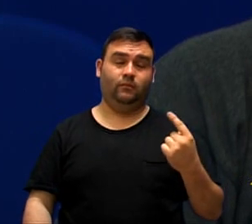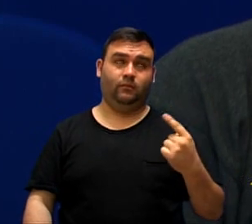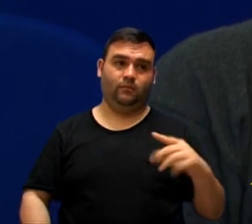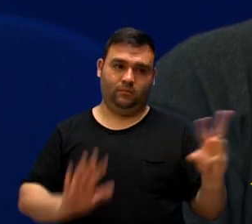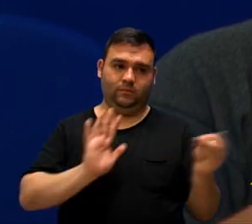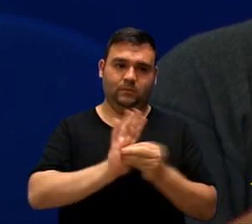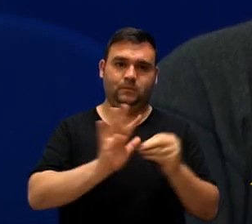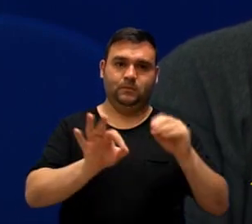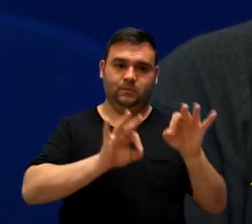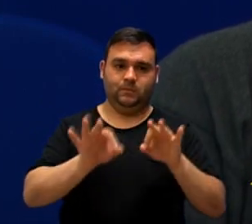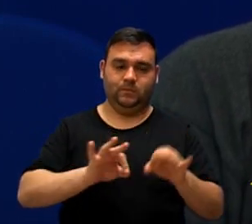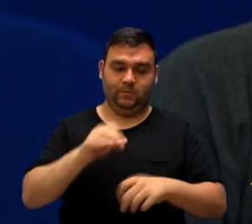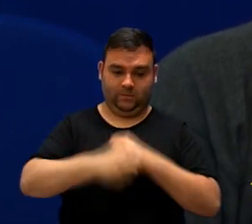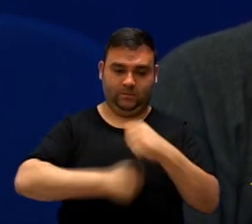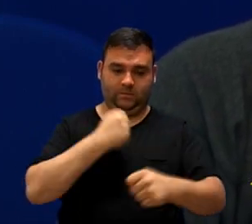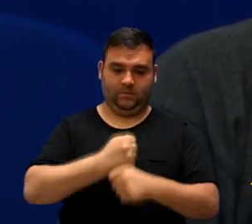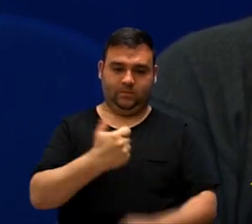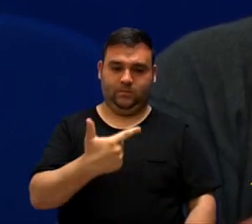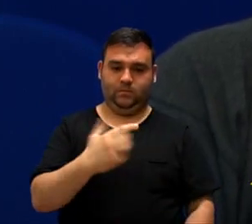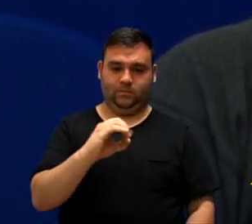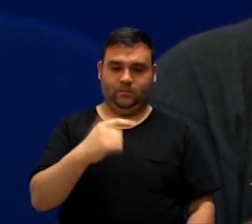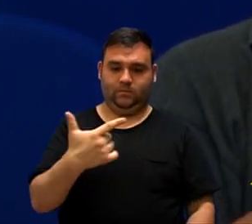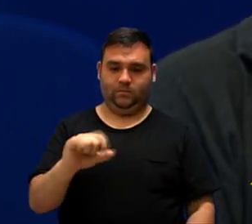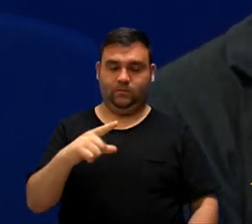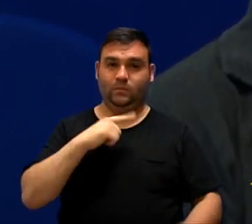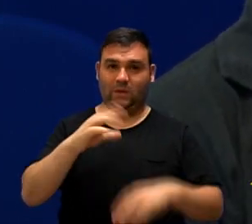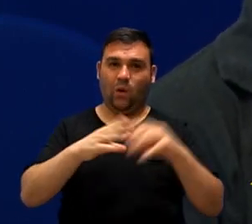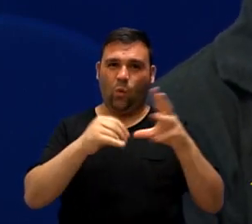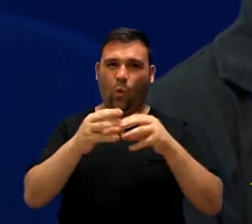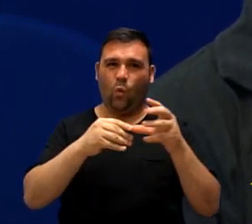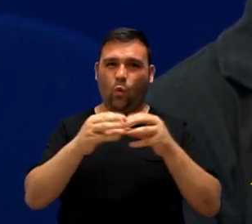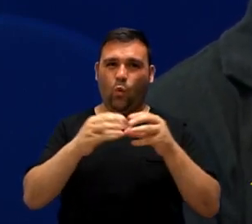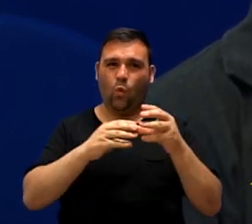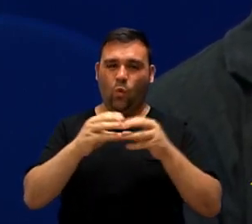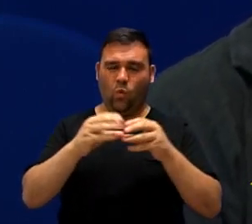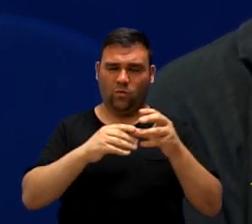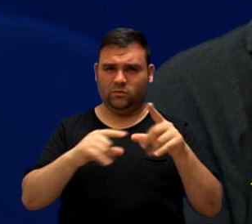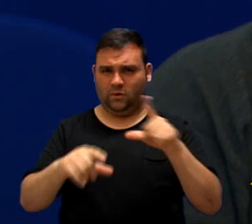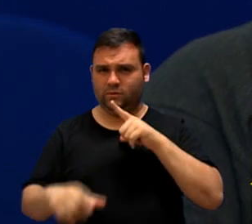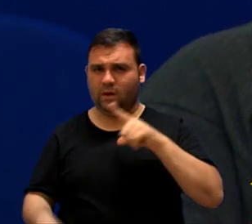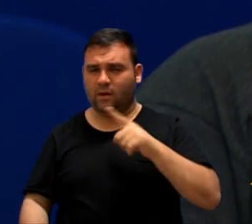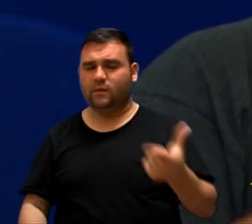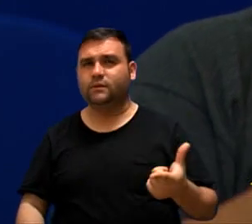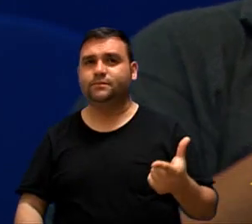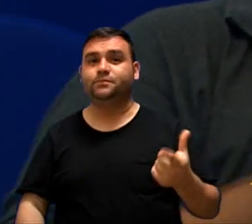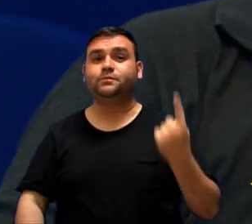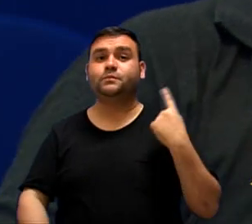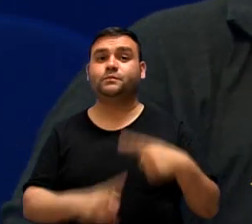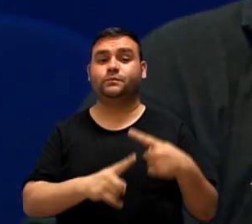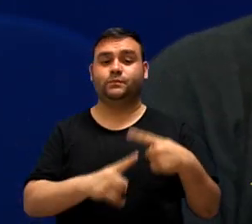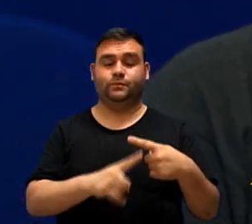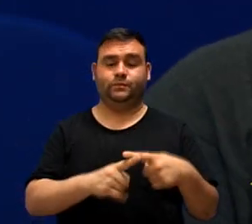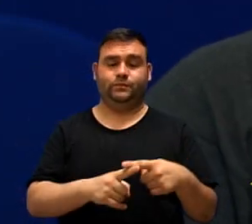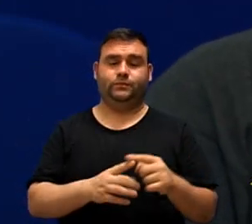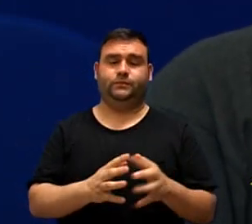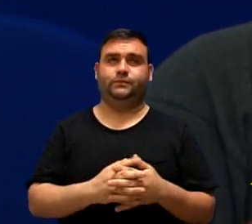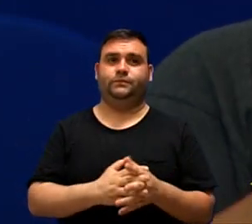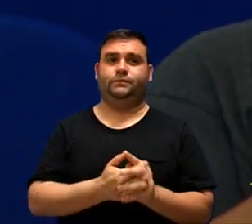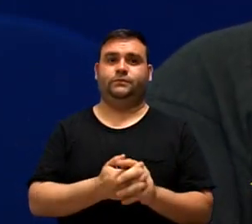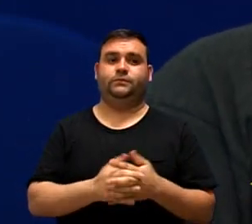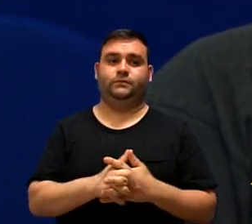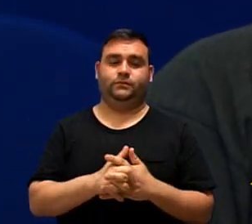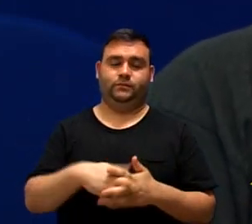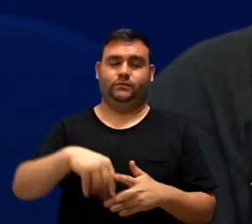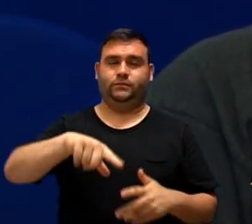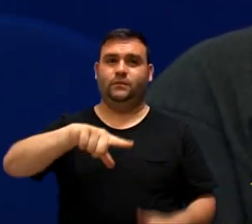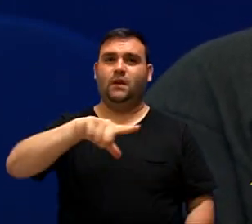consta no planejamento do ano que vem concursos públicos, uma vez que